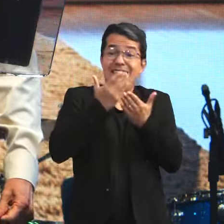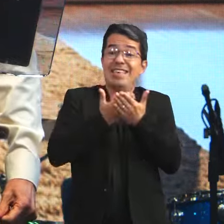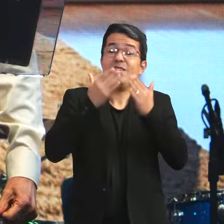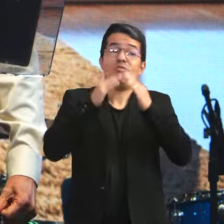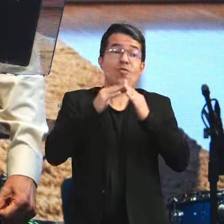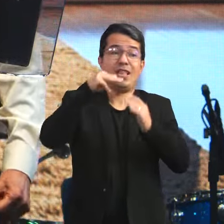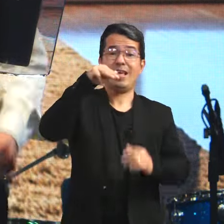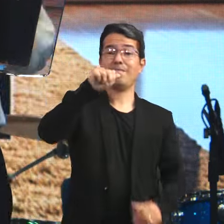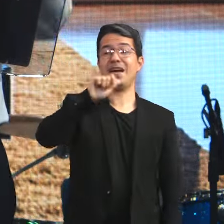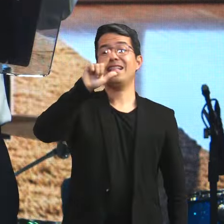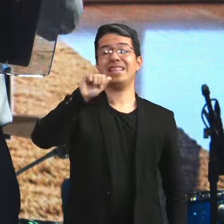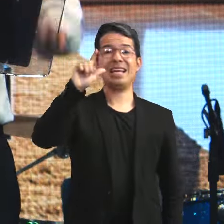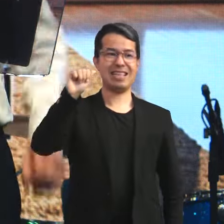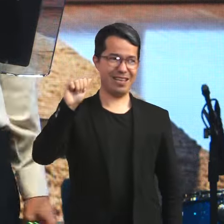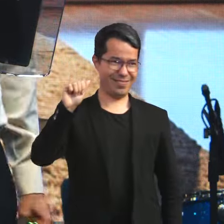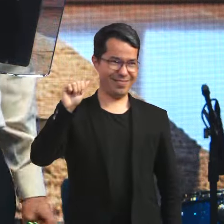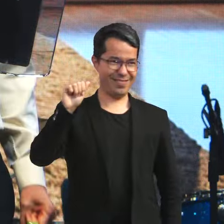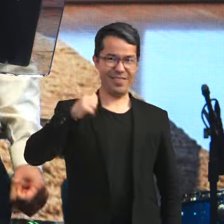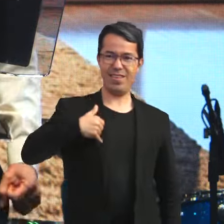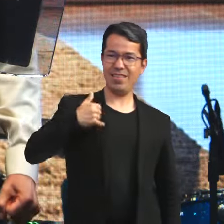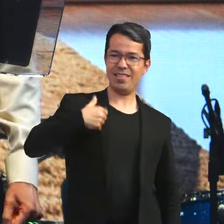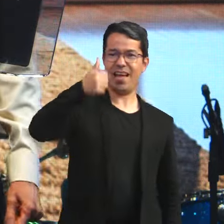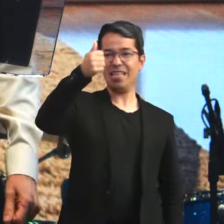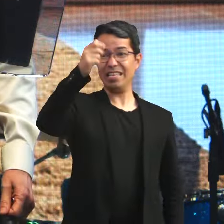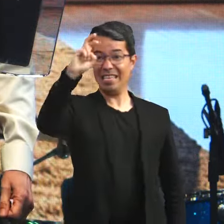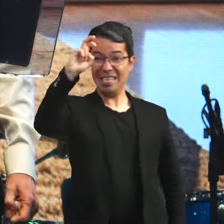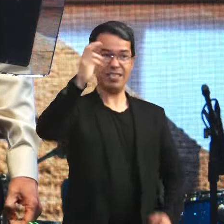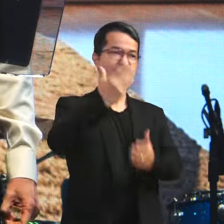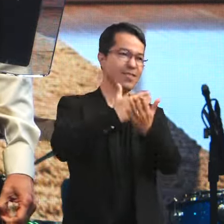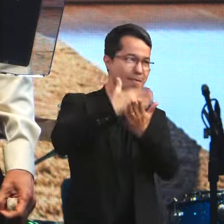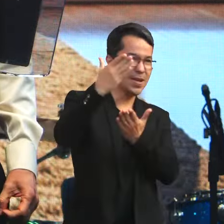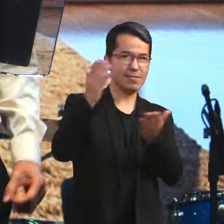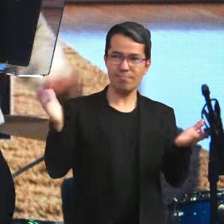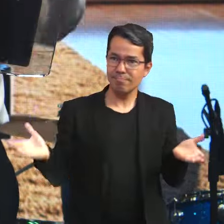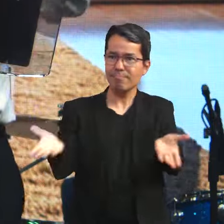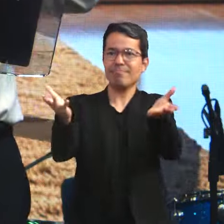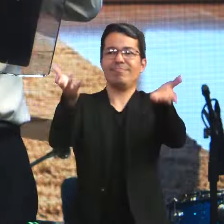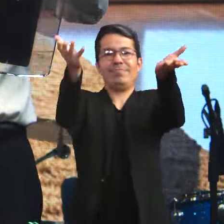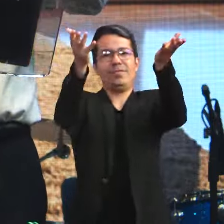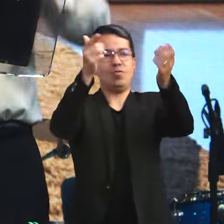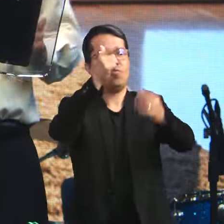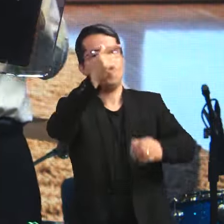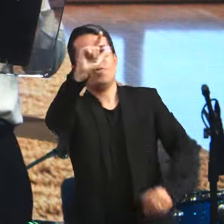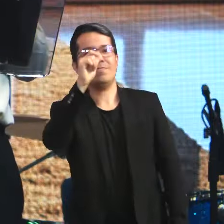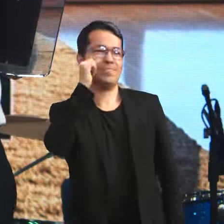de fundação mala aos 15 anos de idade